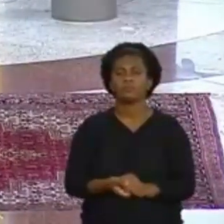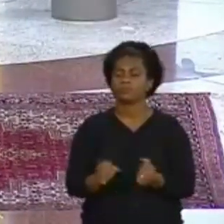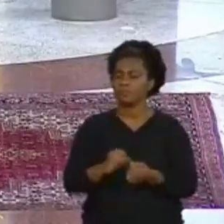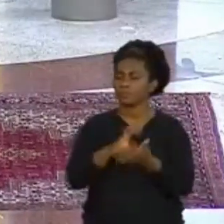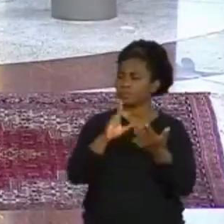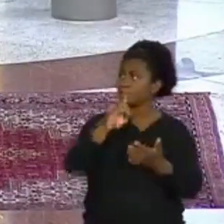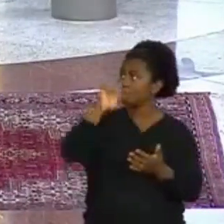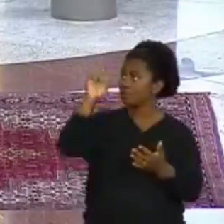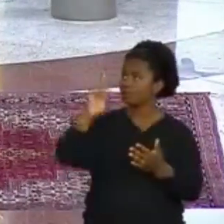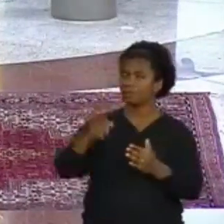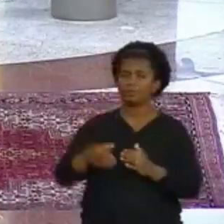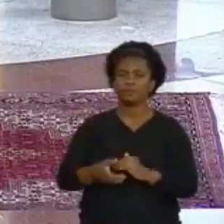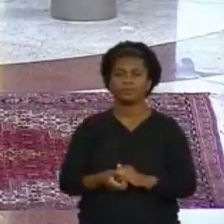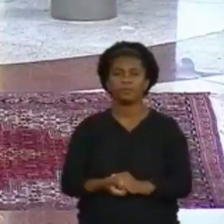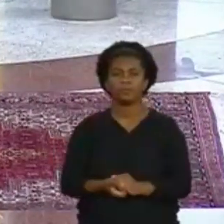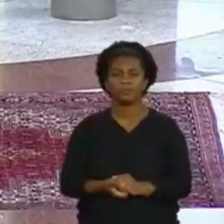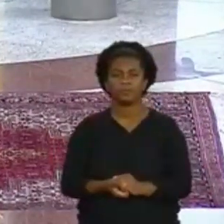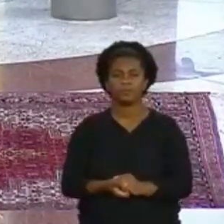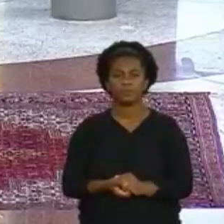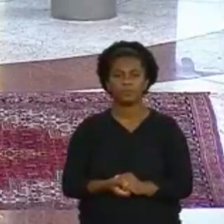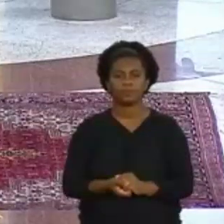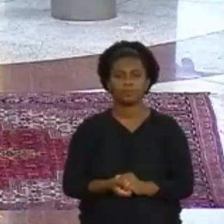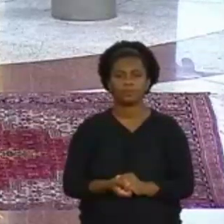Graças a Deus.